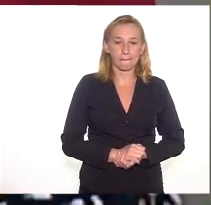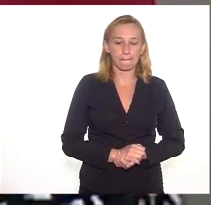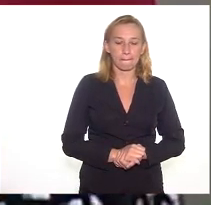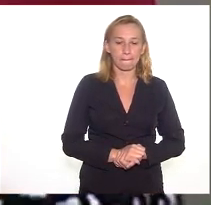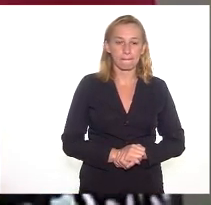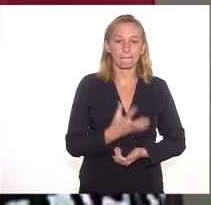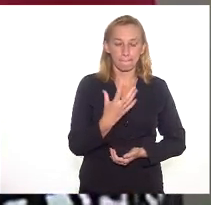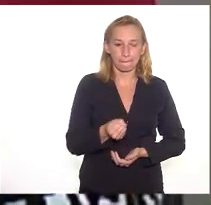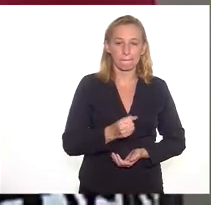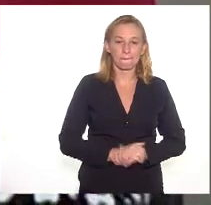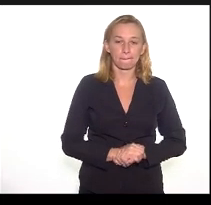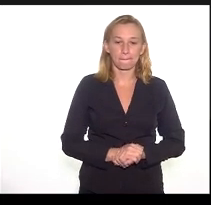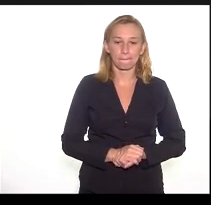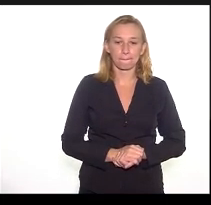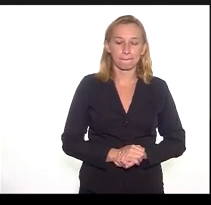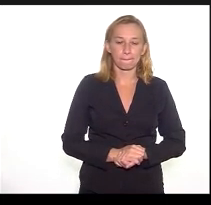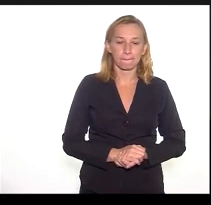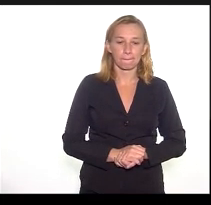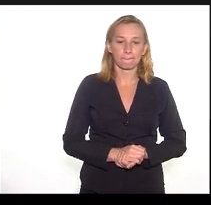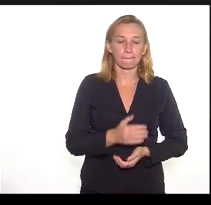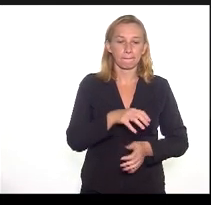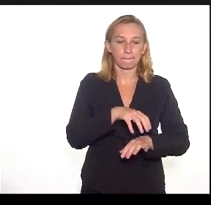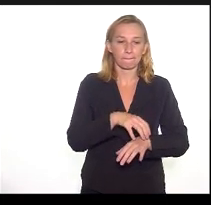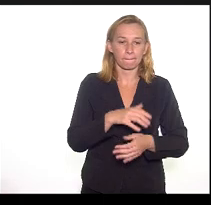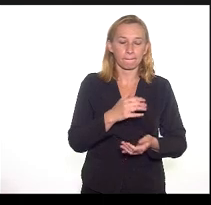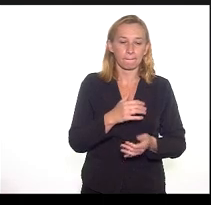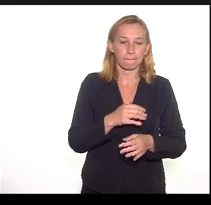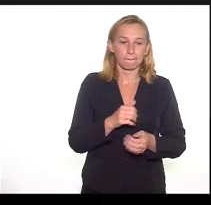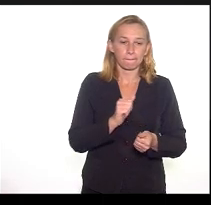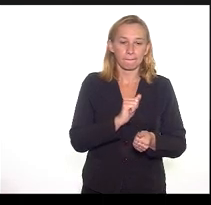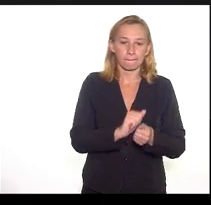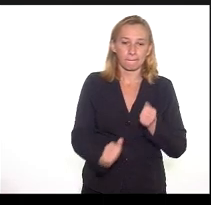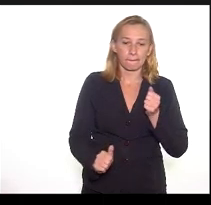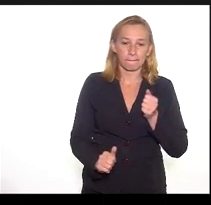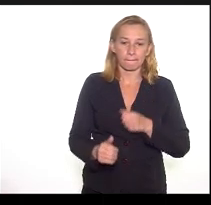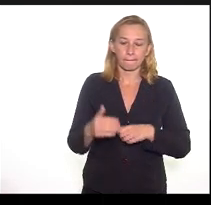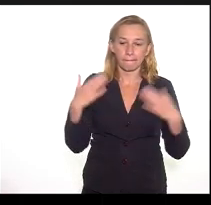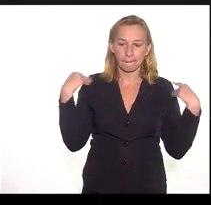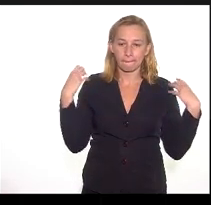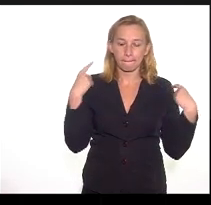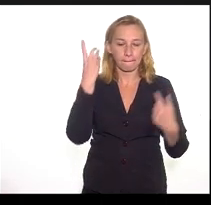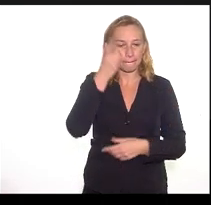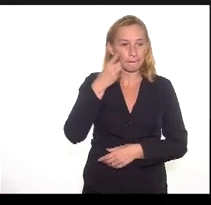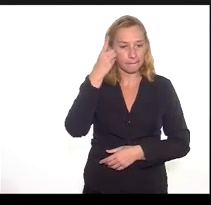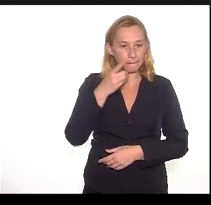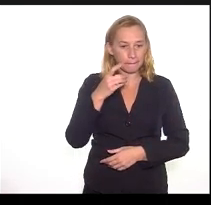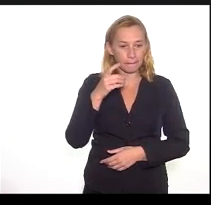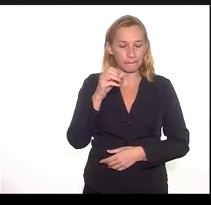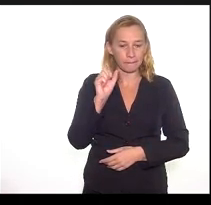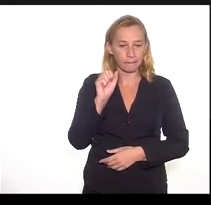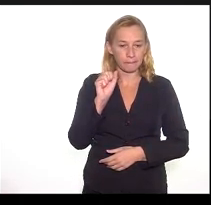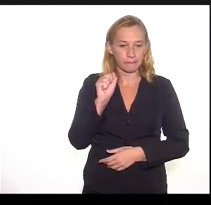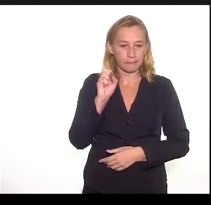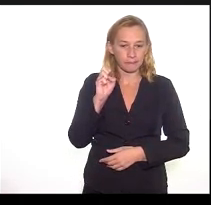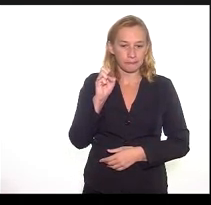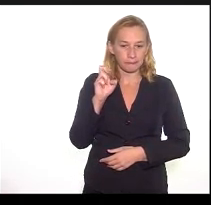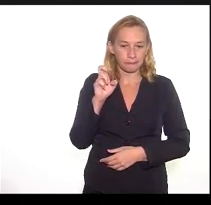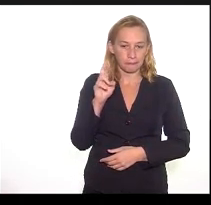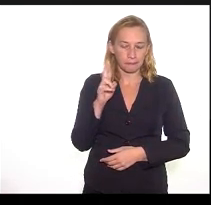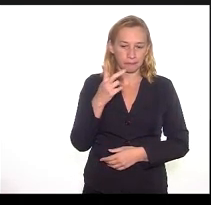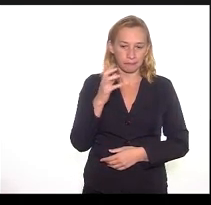Parecer favorável. Pelo Esporte e Lazer, deputado Léo Vieira. Deputado Sérgio Fernandes.